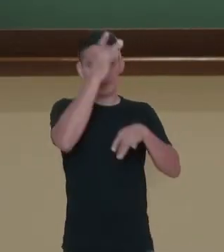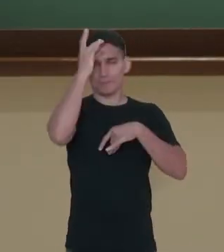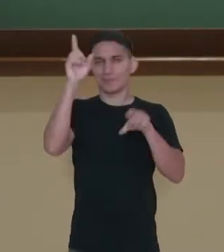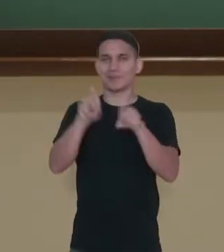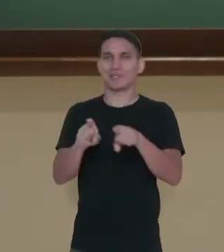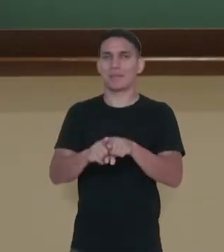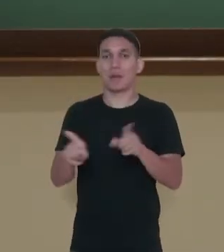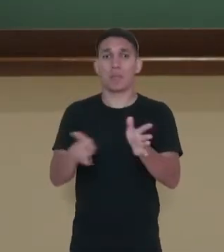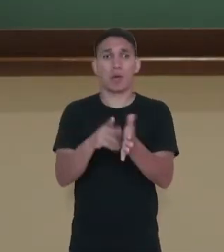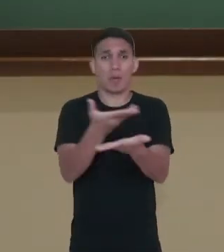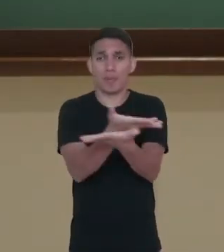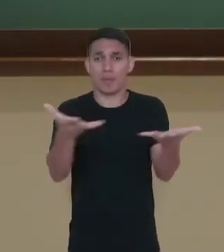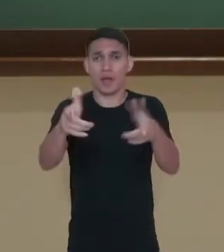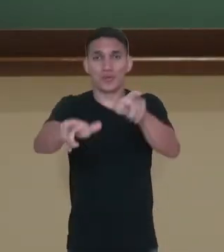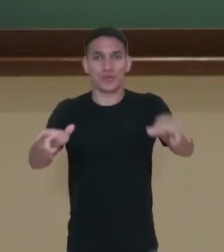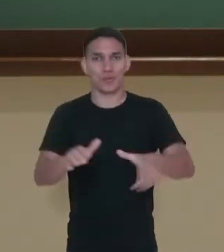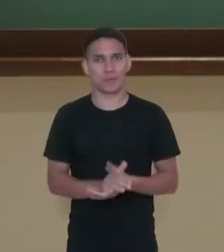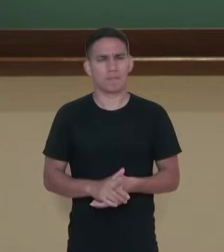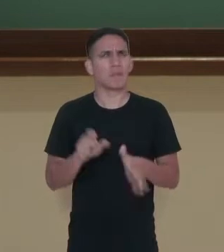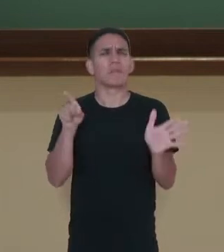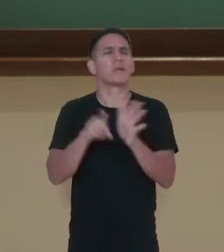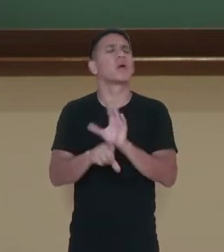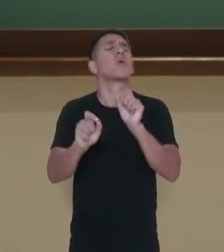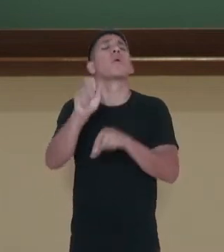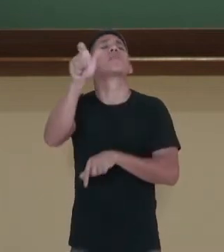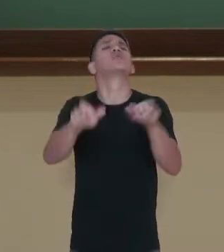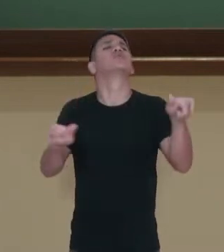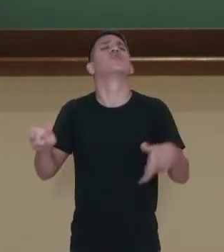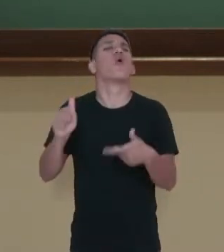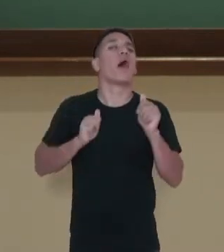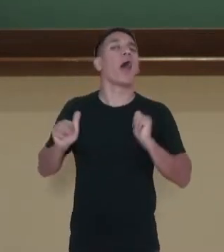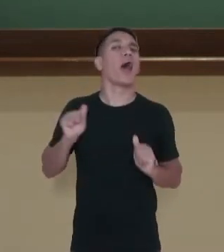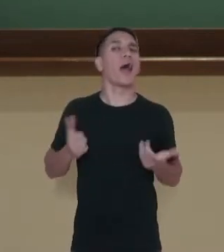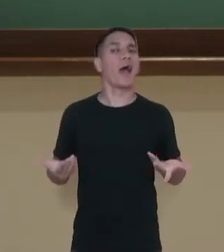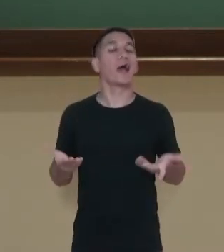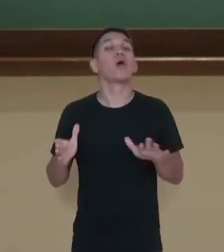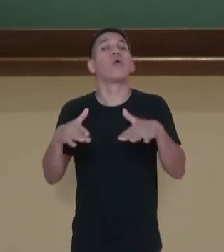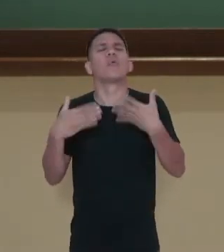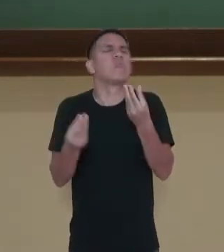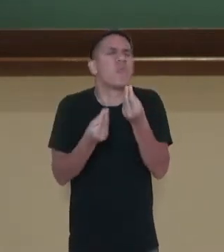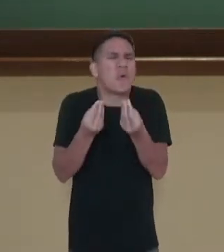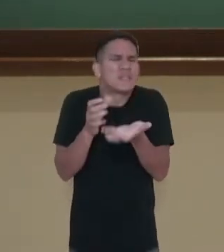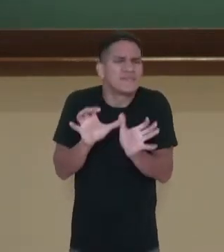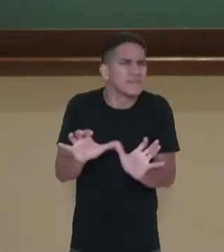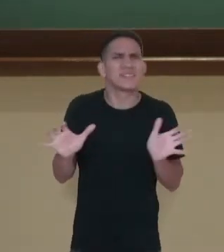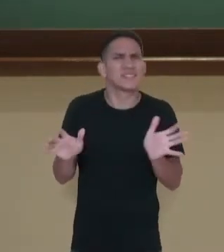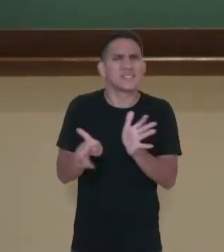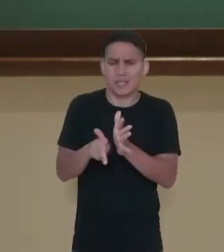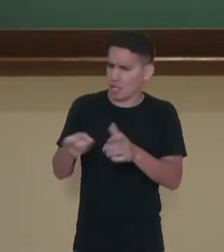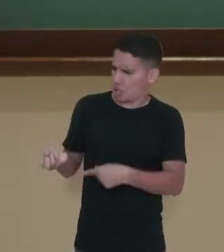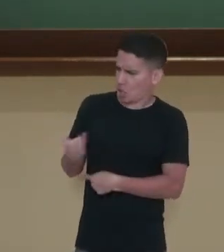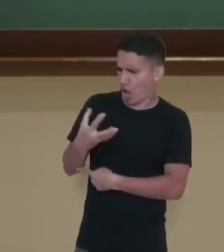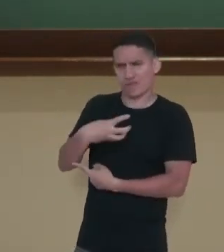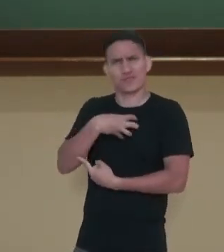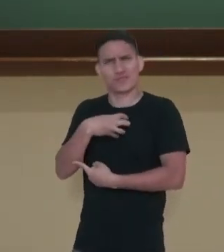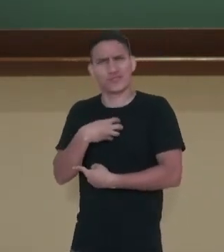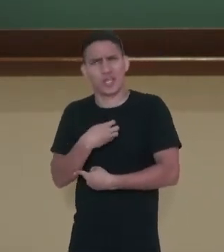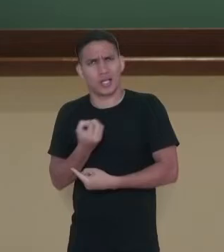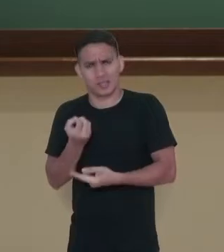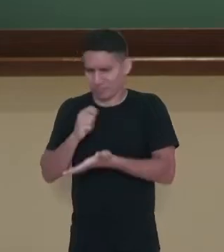público. Quem seriam esses artistas e como assim novas formas de